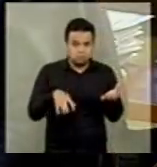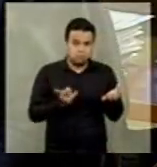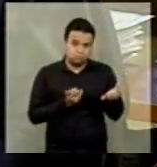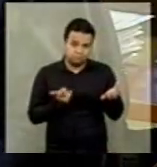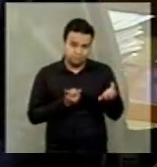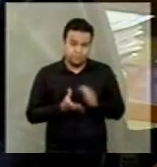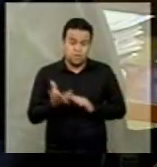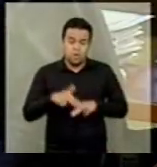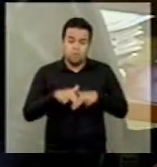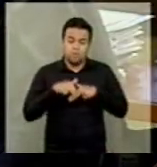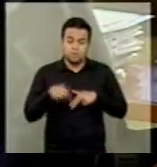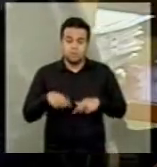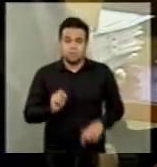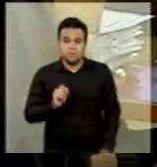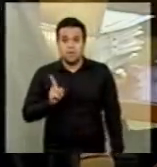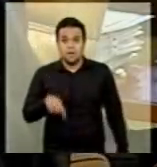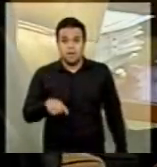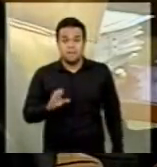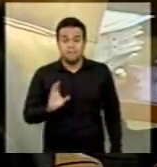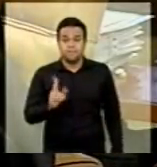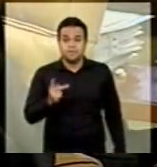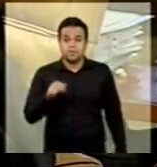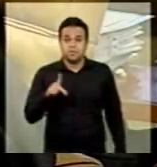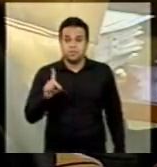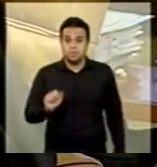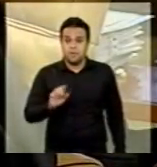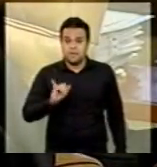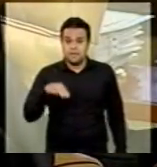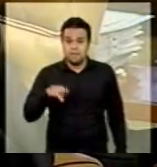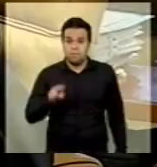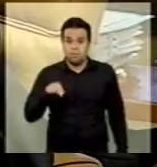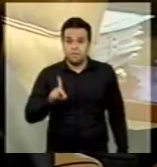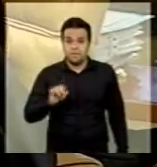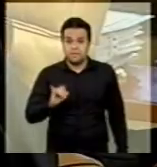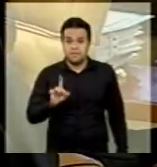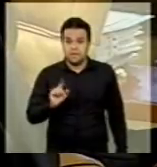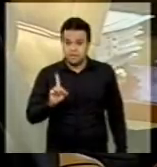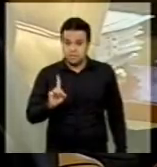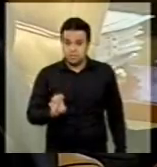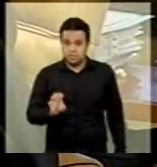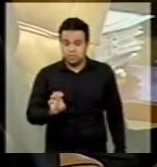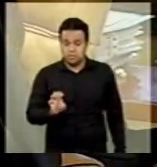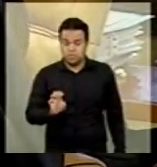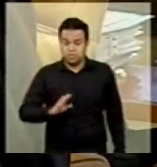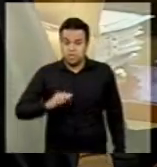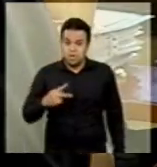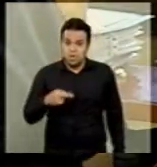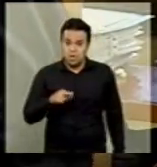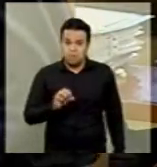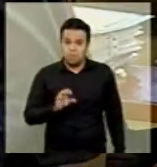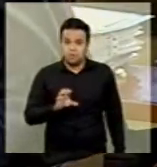Esta era a chamada imunidade formal ou imunidade